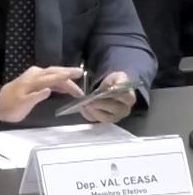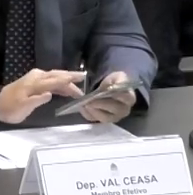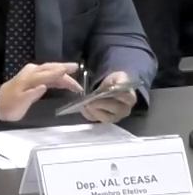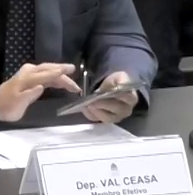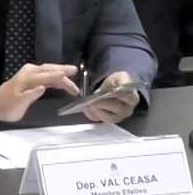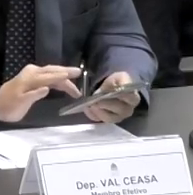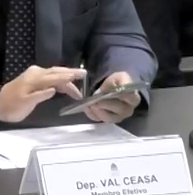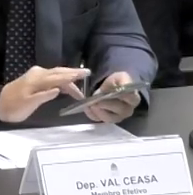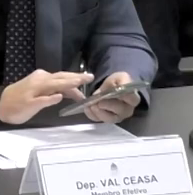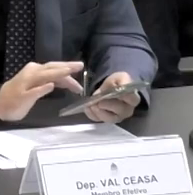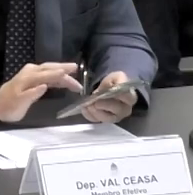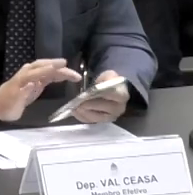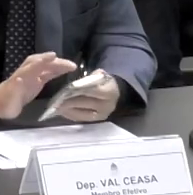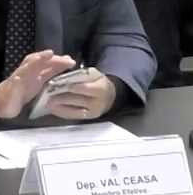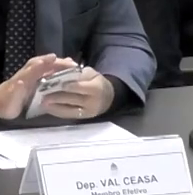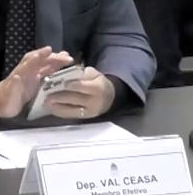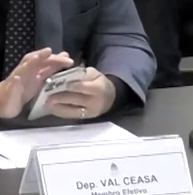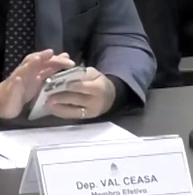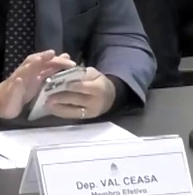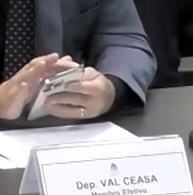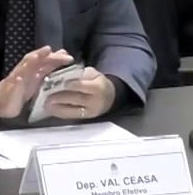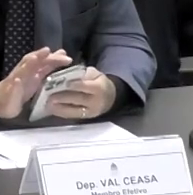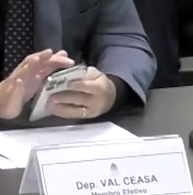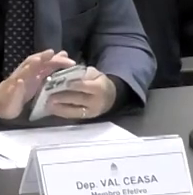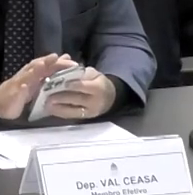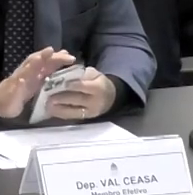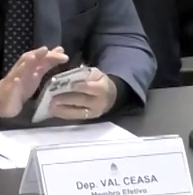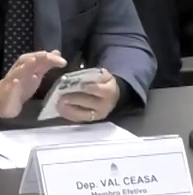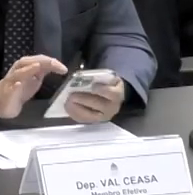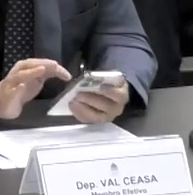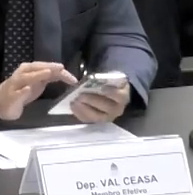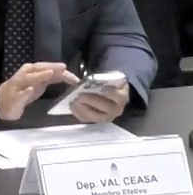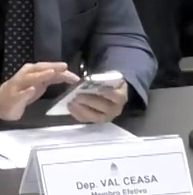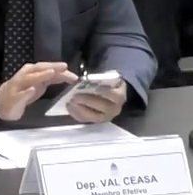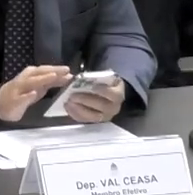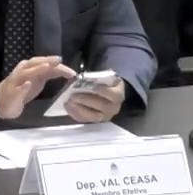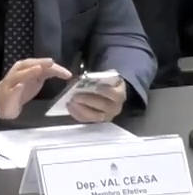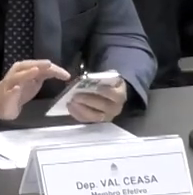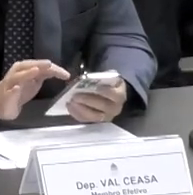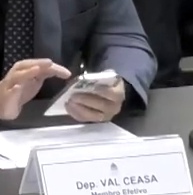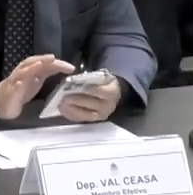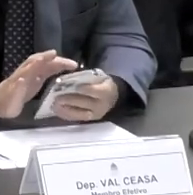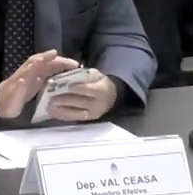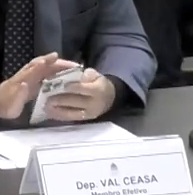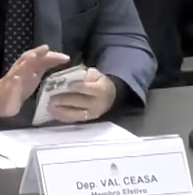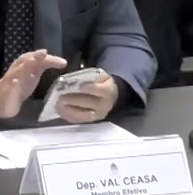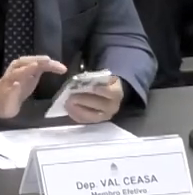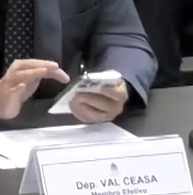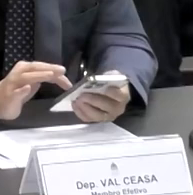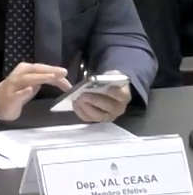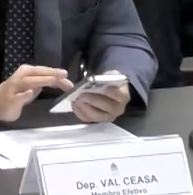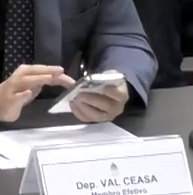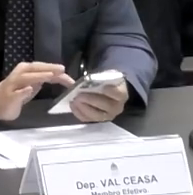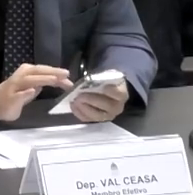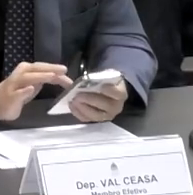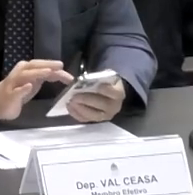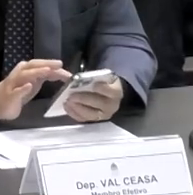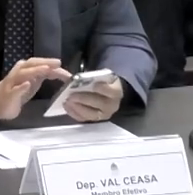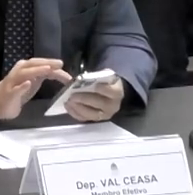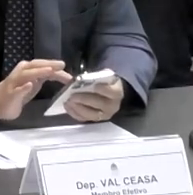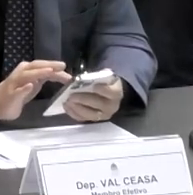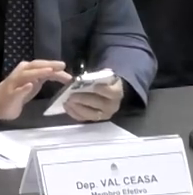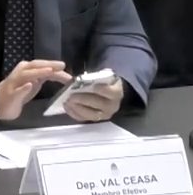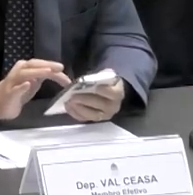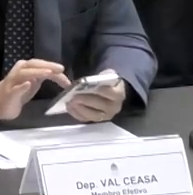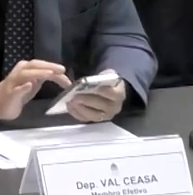aos procões das nossas cidades que assistida pela prolagos porque é uma empresa Bem fazendo